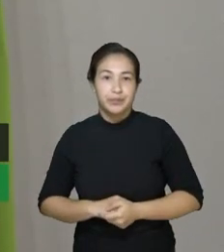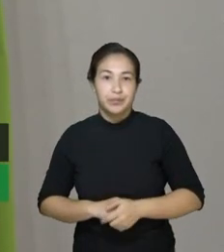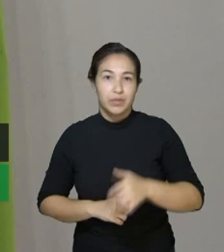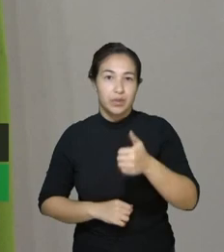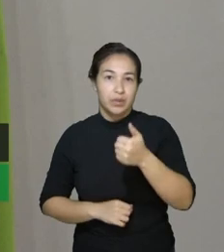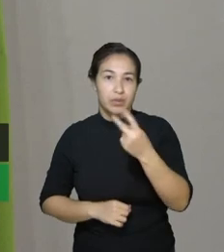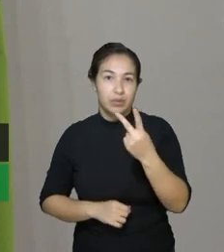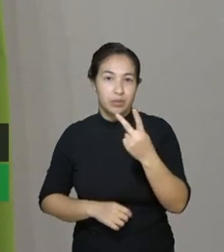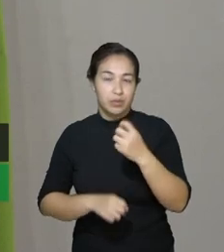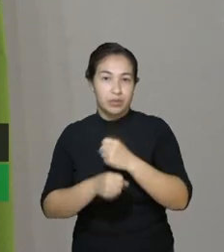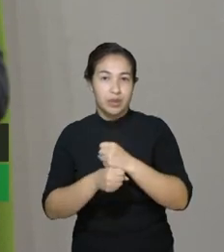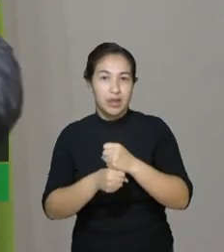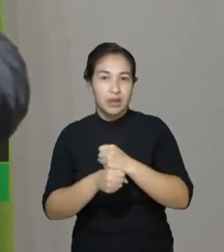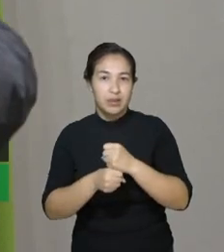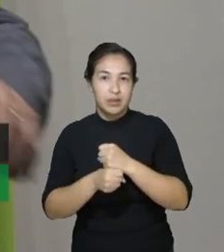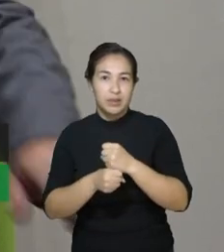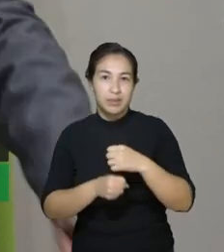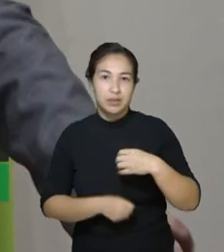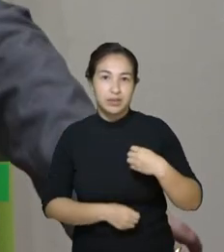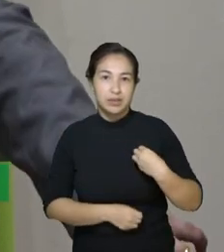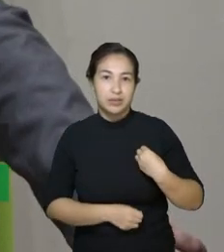12 irmãos,